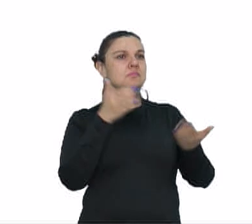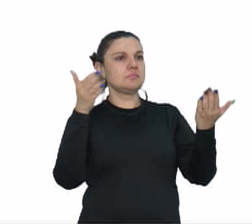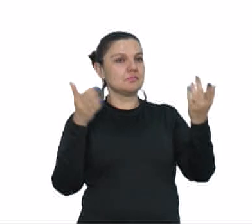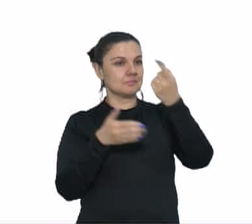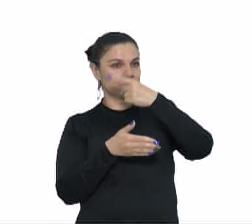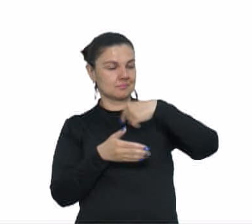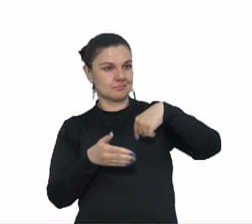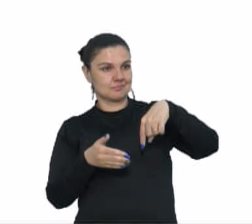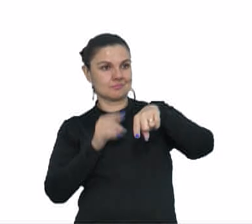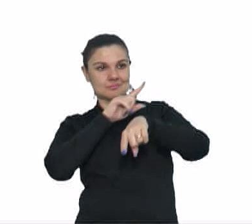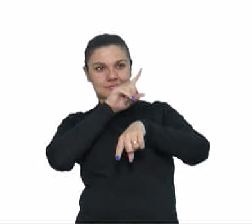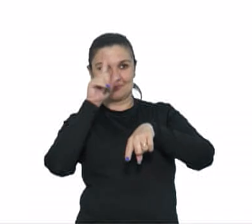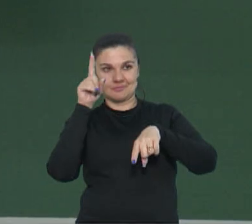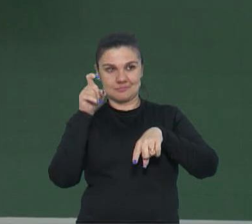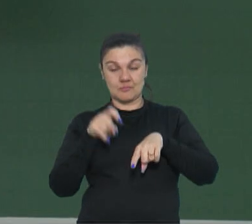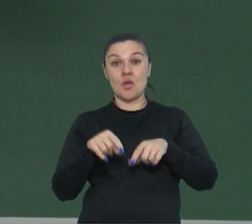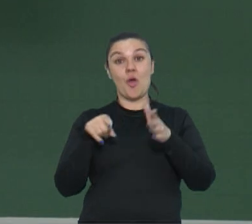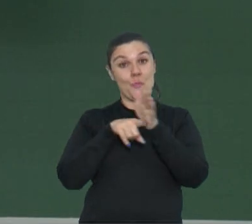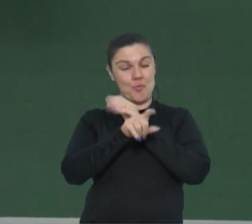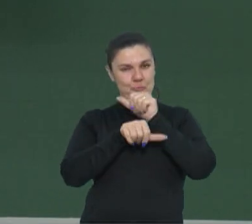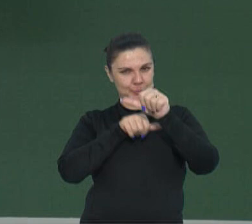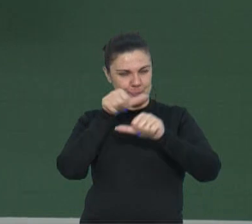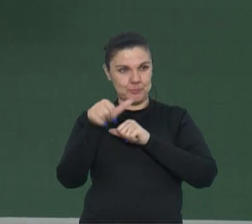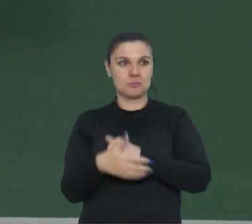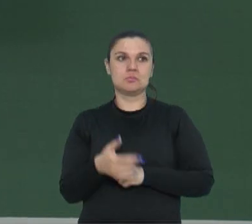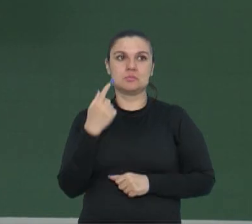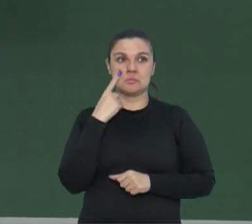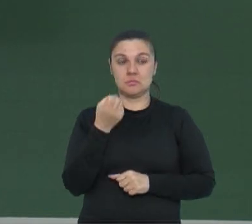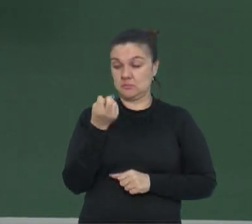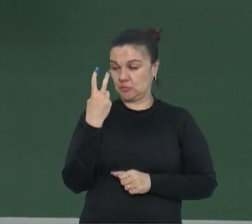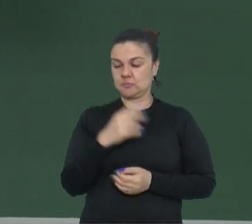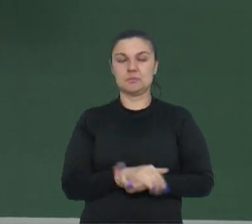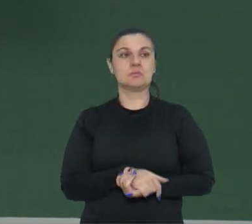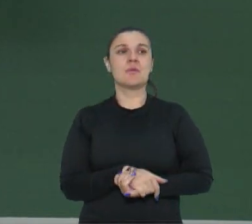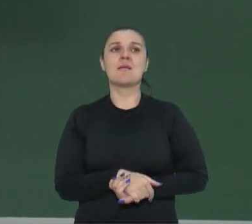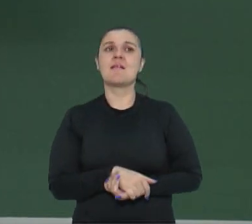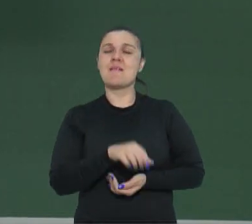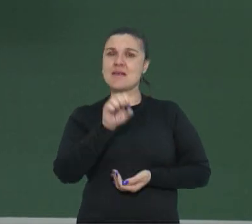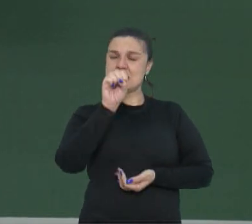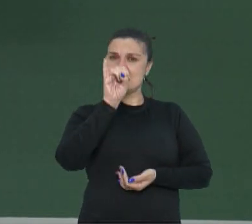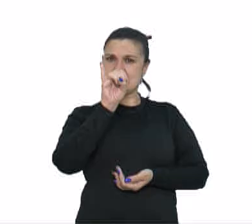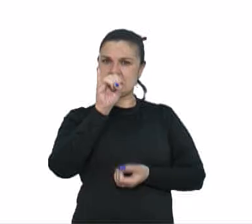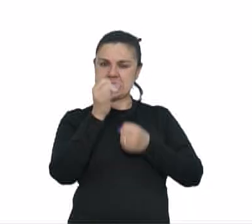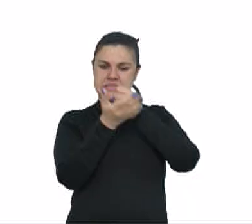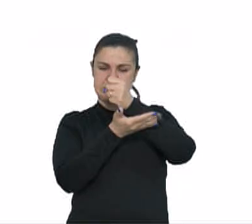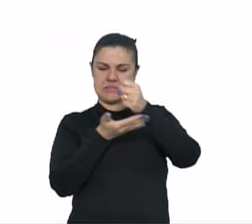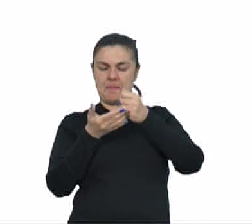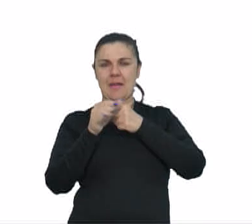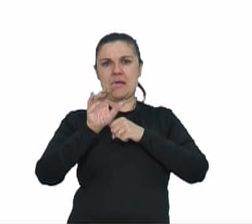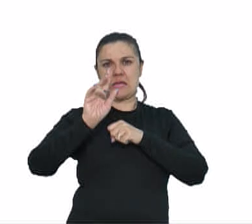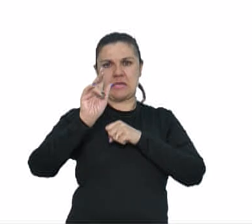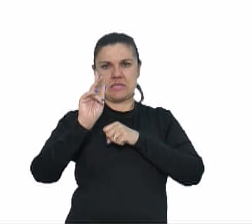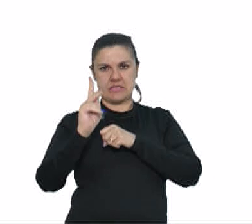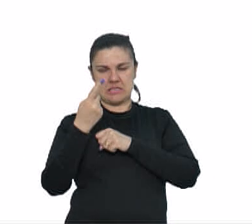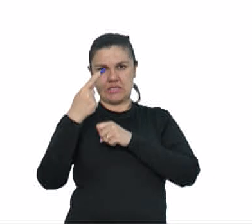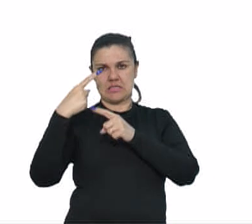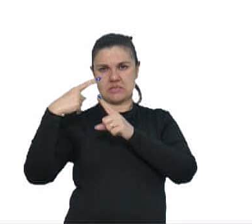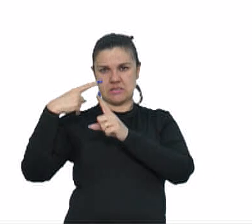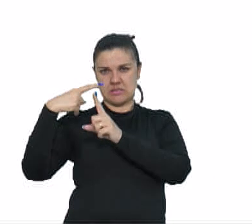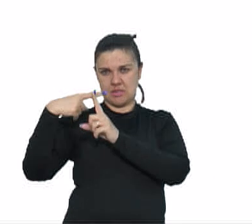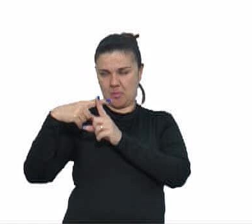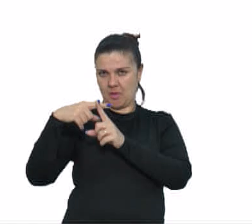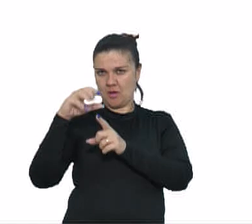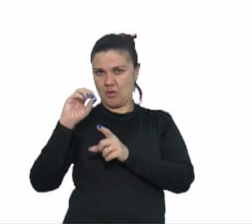De novo esse slide, né? Mas a pergunta mudou. Presta atenção na pergunta. Se bases liberam hidroxila, ácido